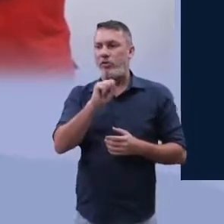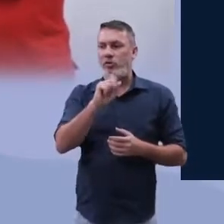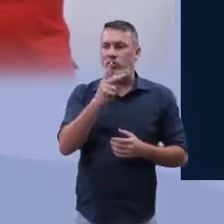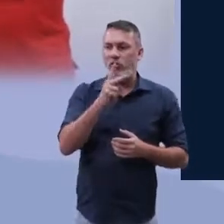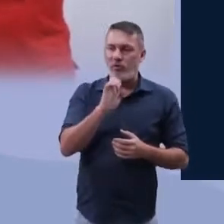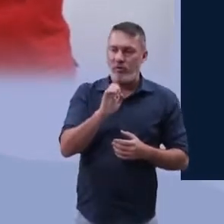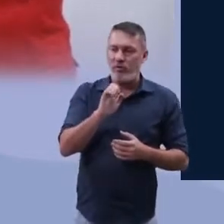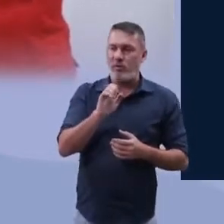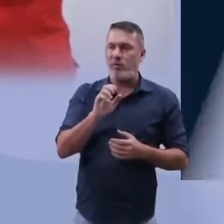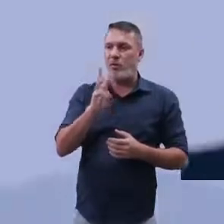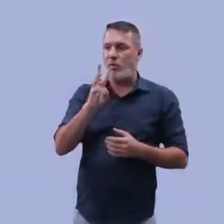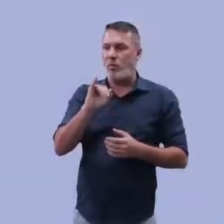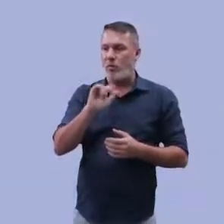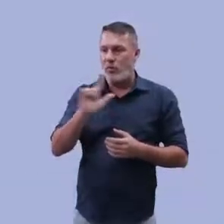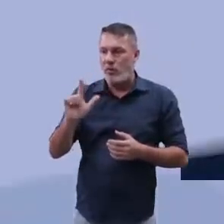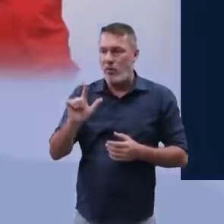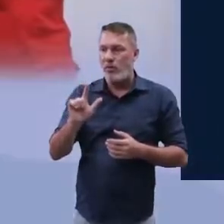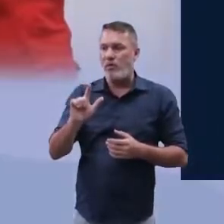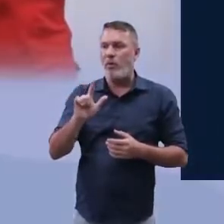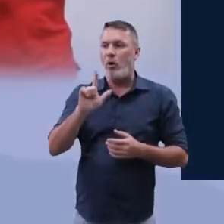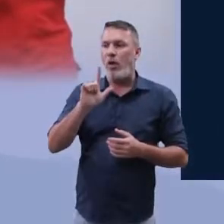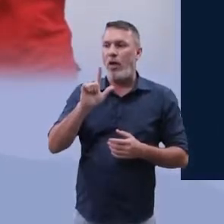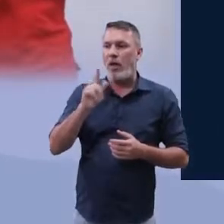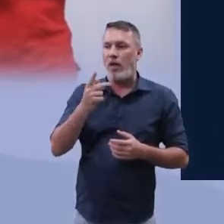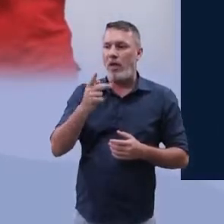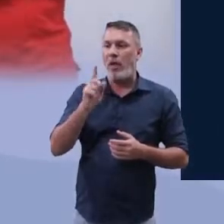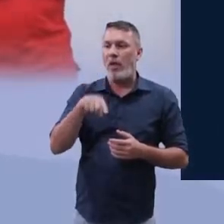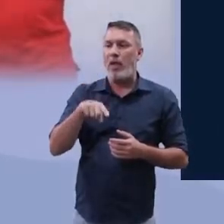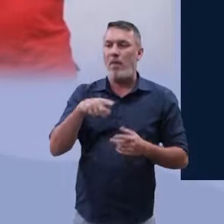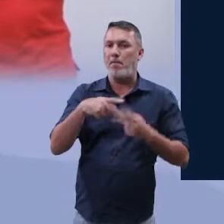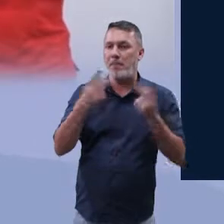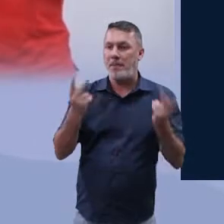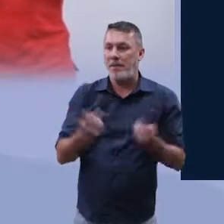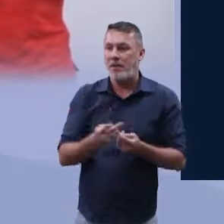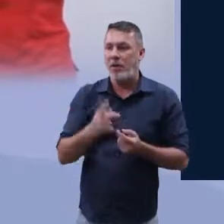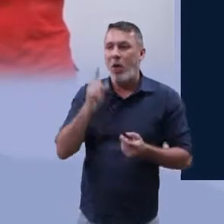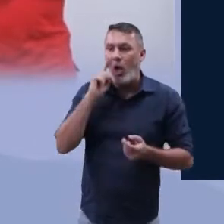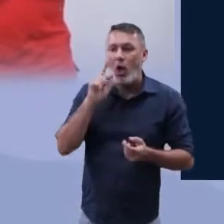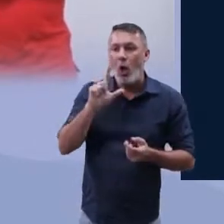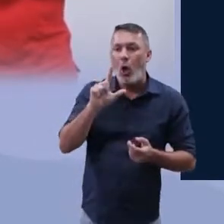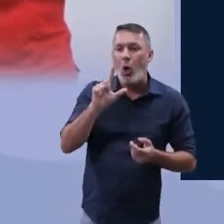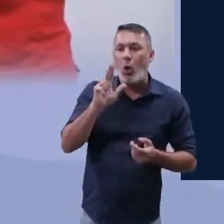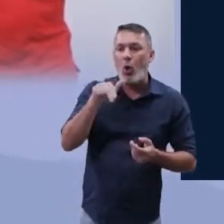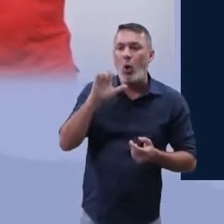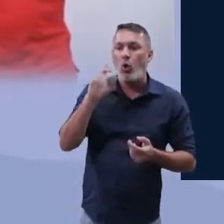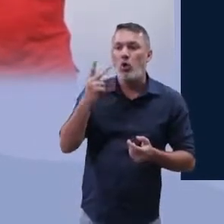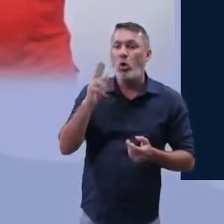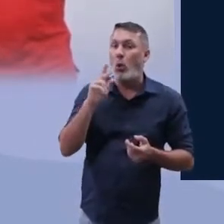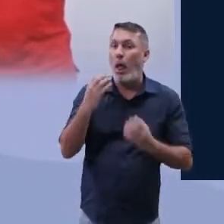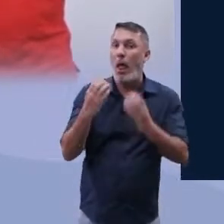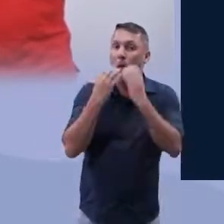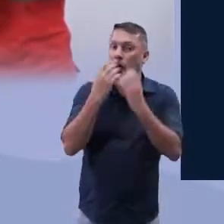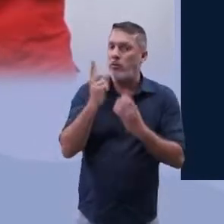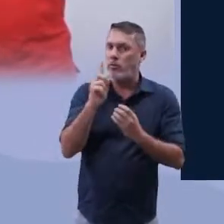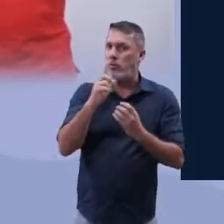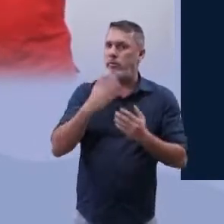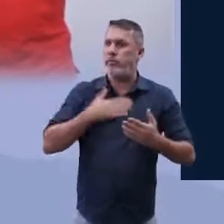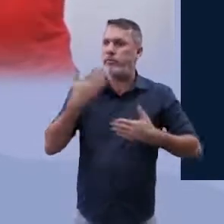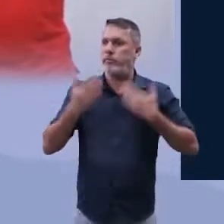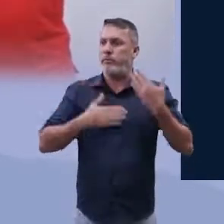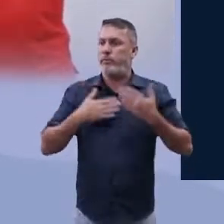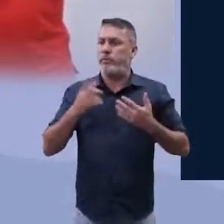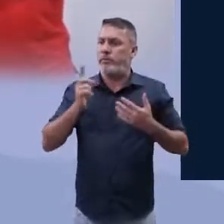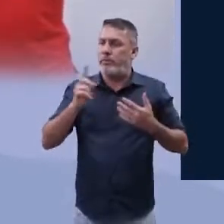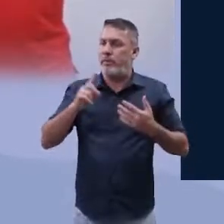lunch. Essa palavra lunch a gente já falou em outras aulas. Você não caiu nessa aí que é lanche, não, né? Olha, eu tenho plena